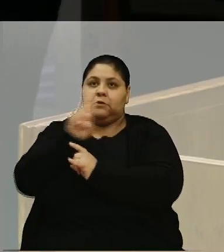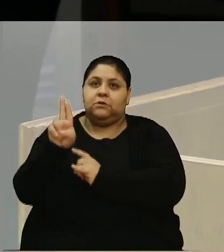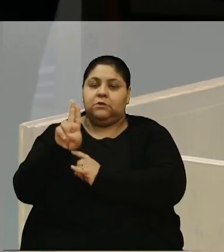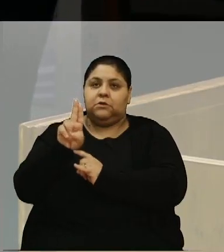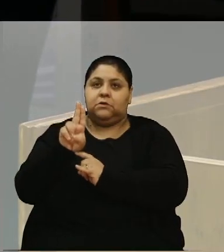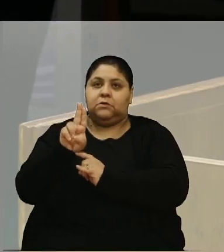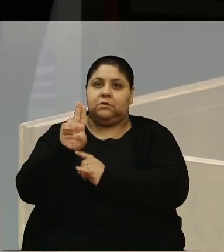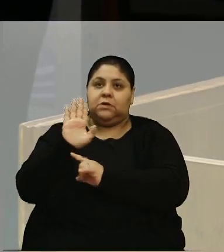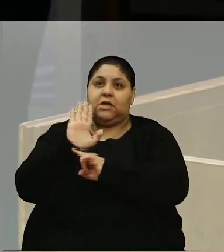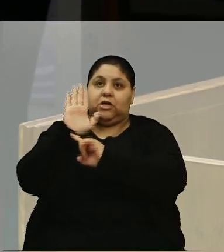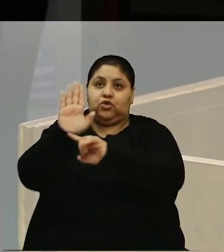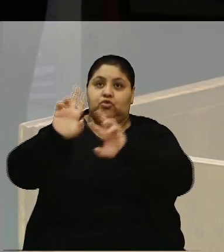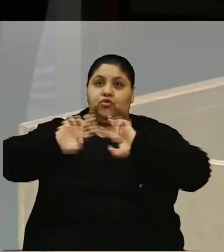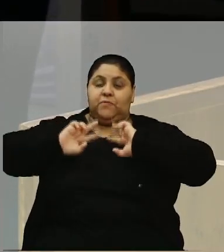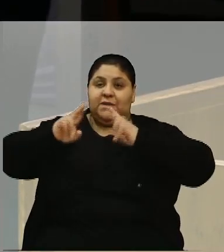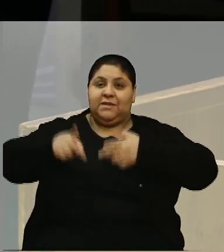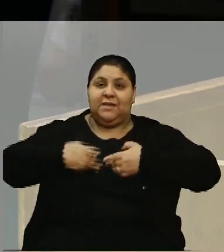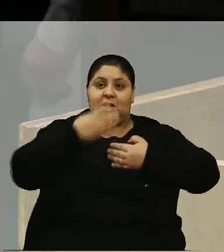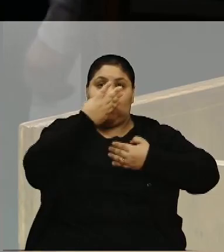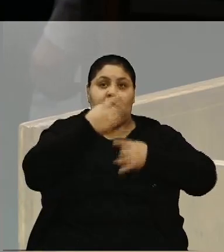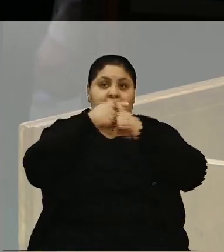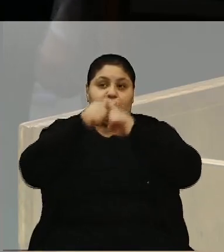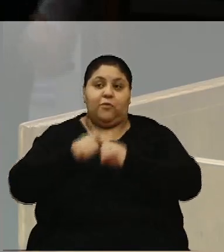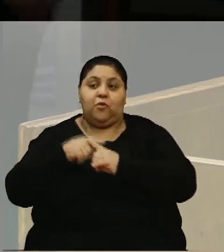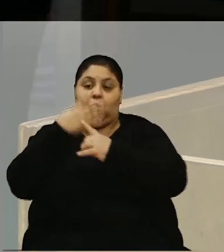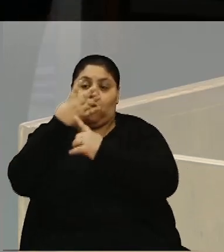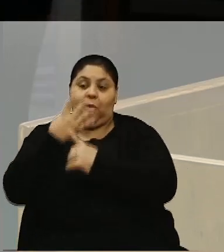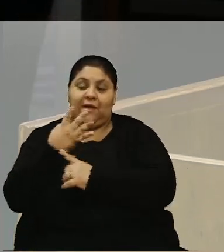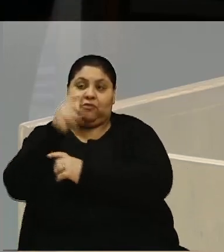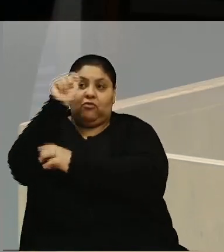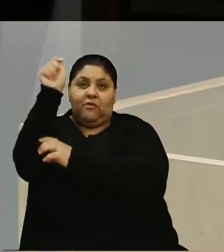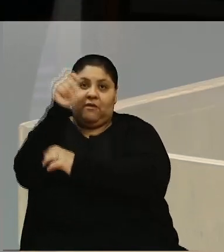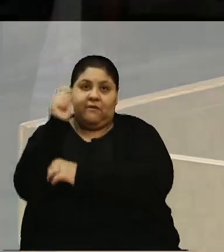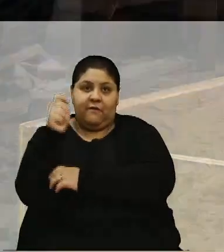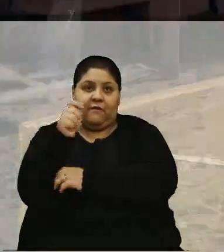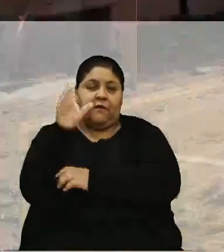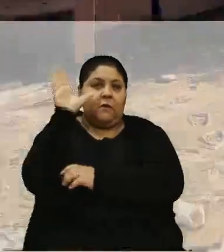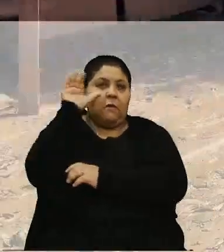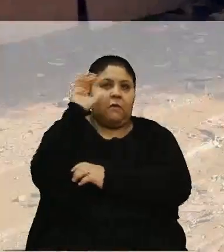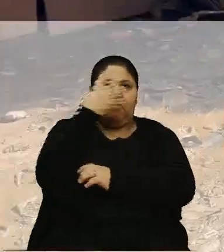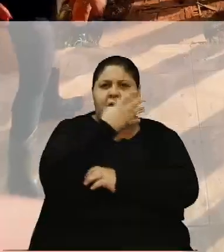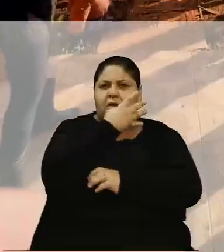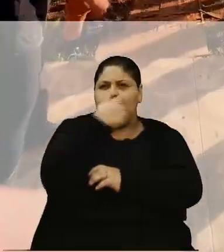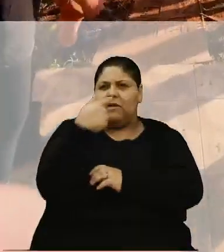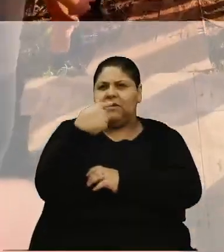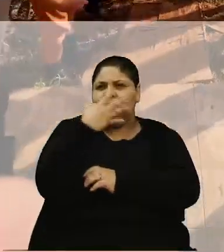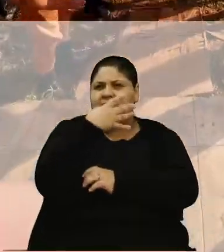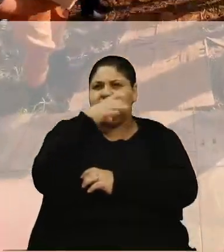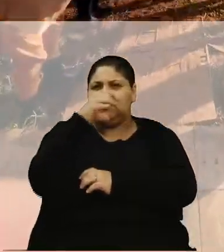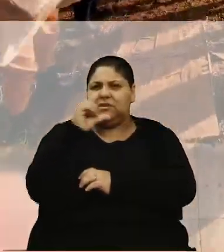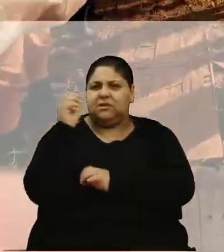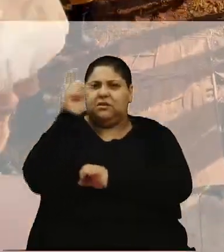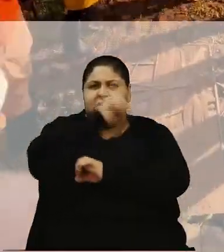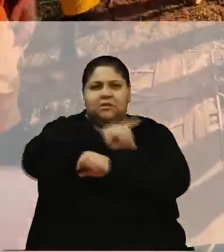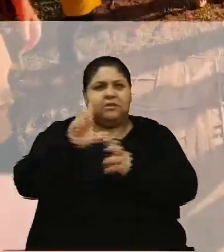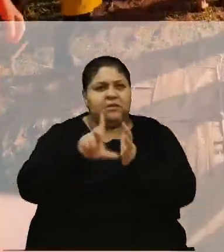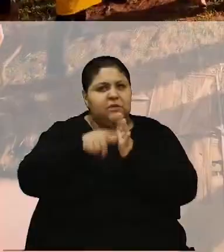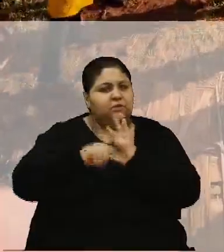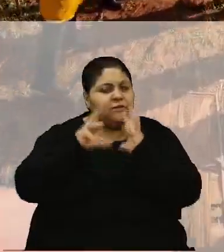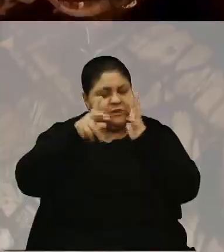Humanitária 4x4 RS. A gente vem observando já com 47, 49 dias aí depois que isso tudo